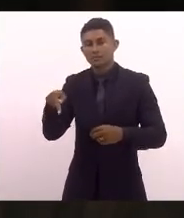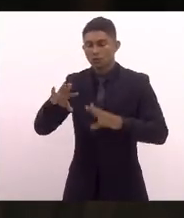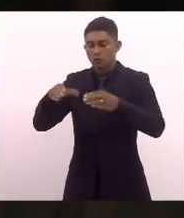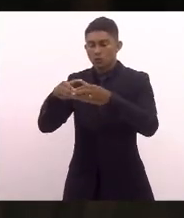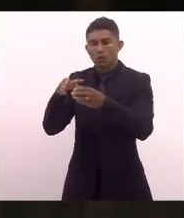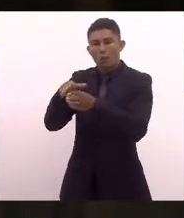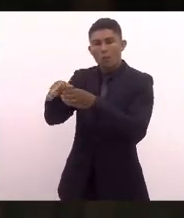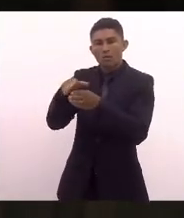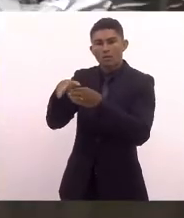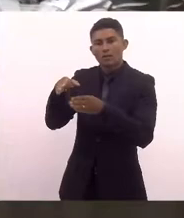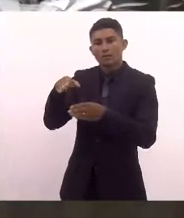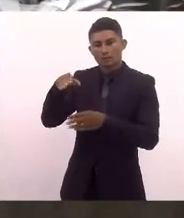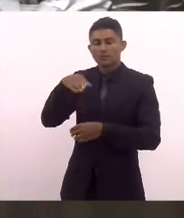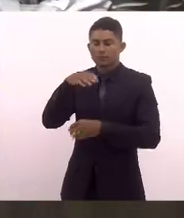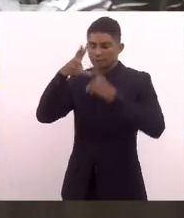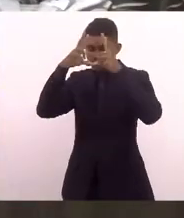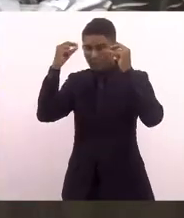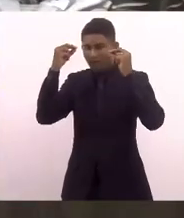Enfermagem.